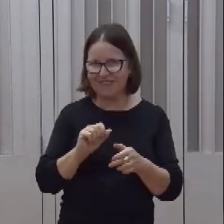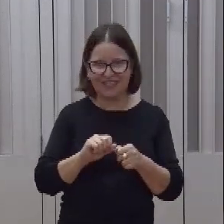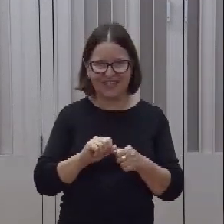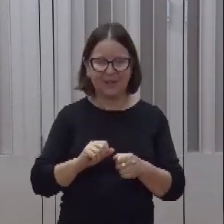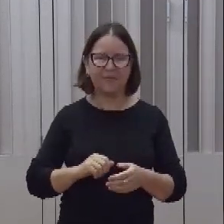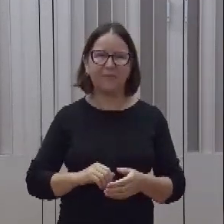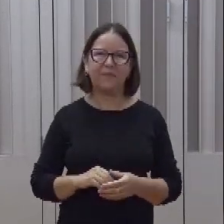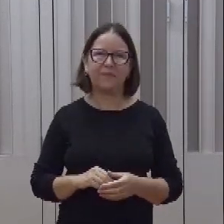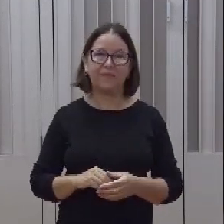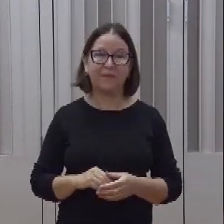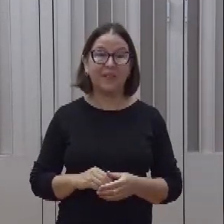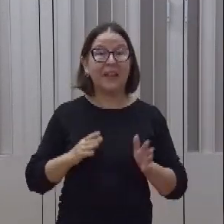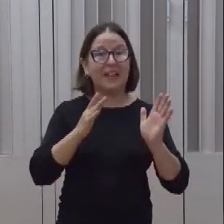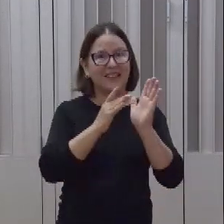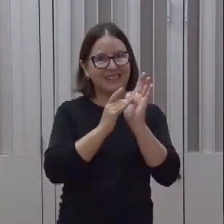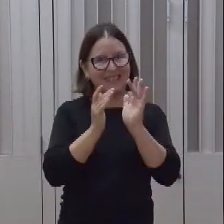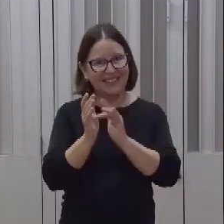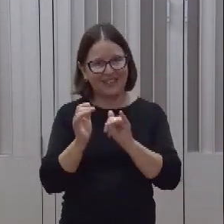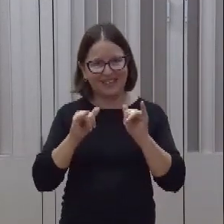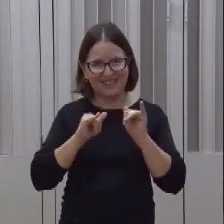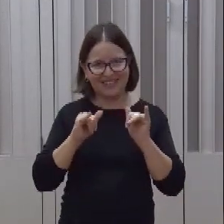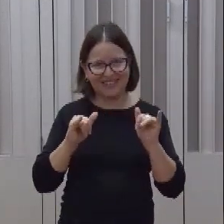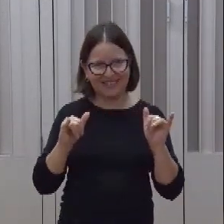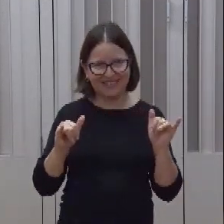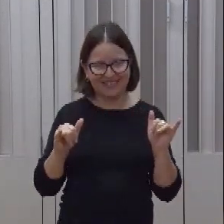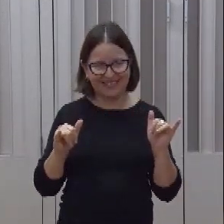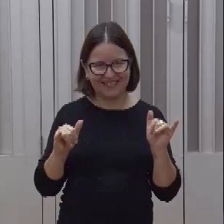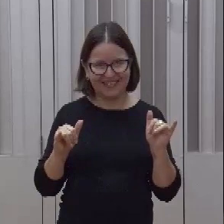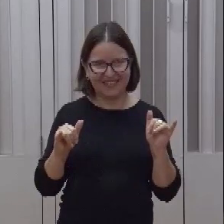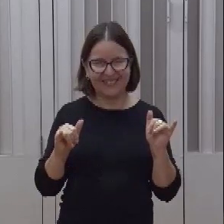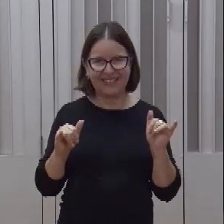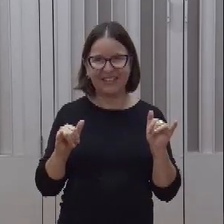Jesus está dizendo...